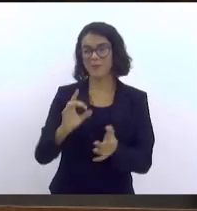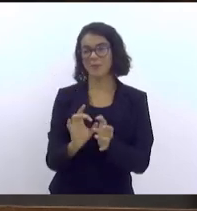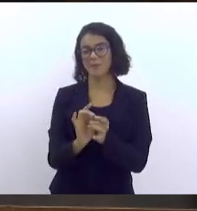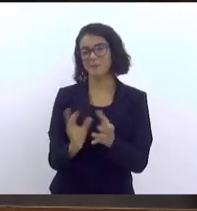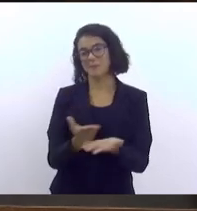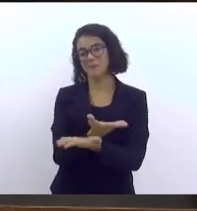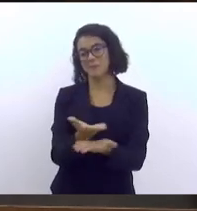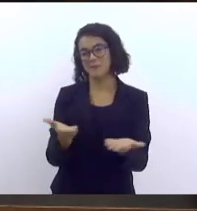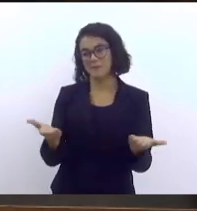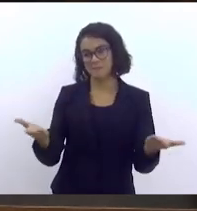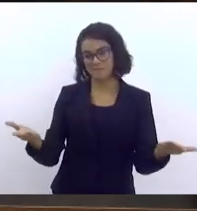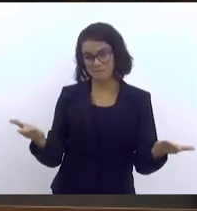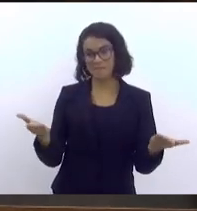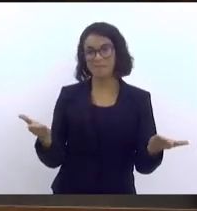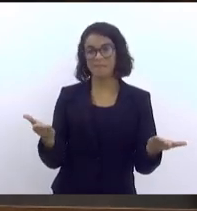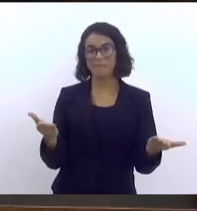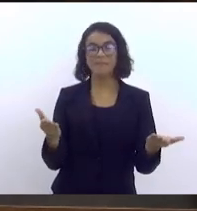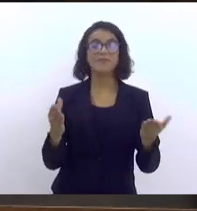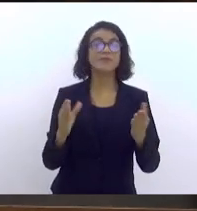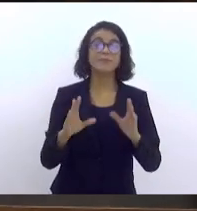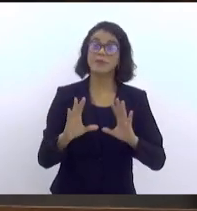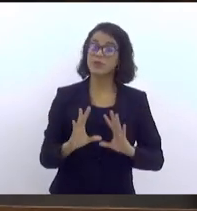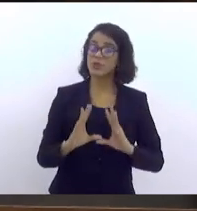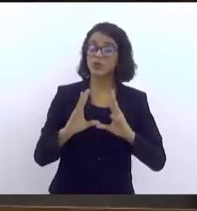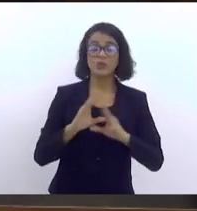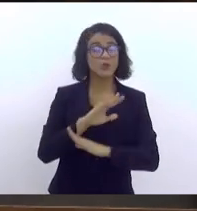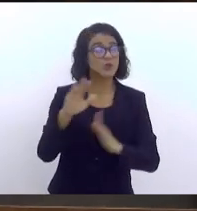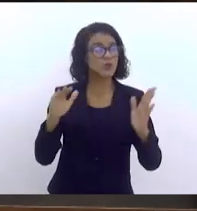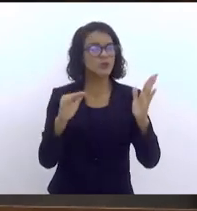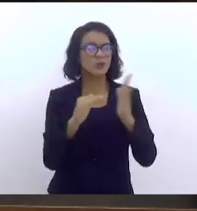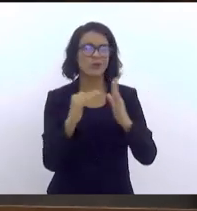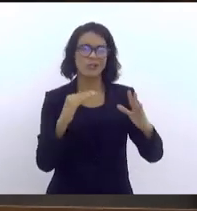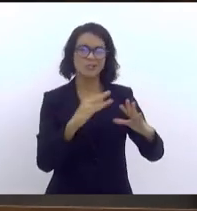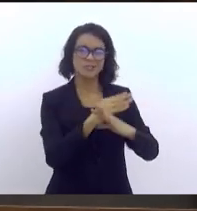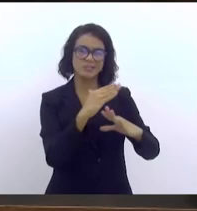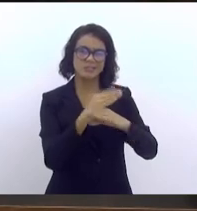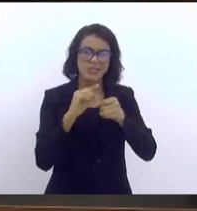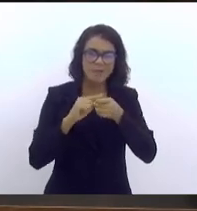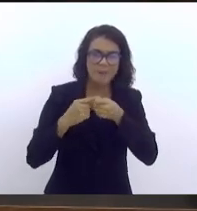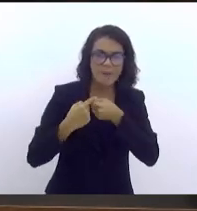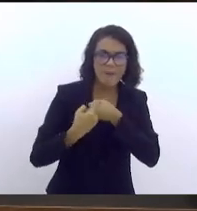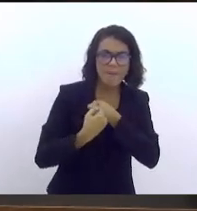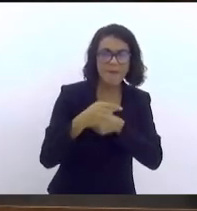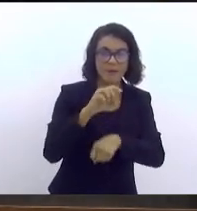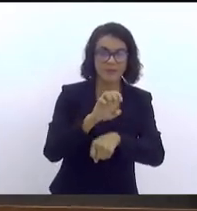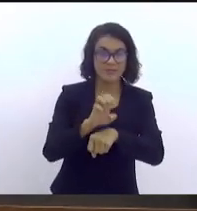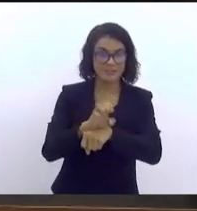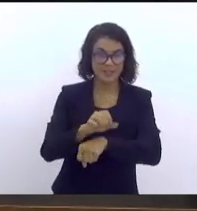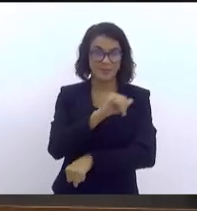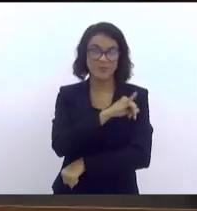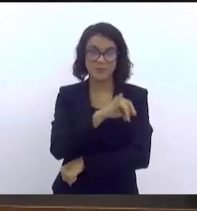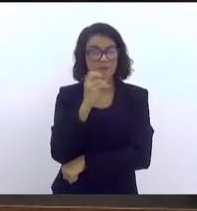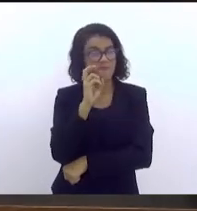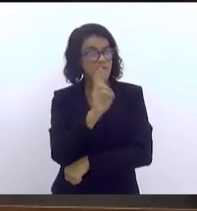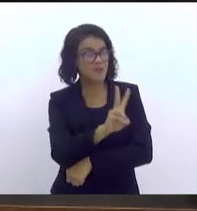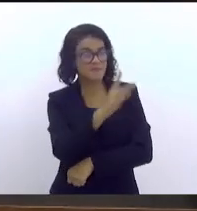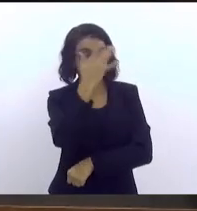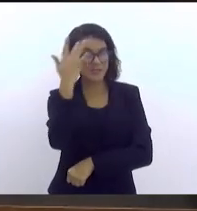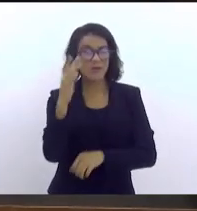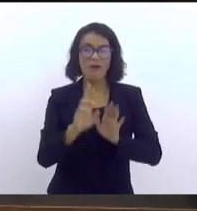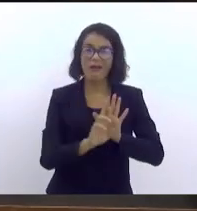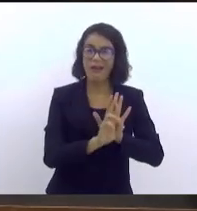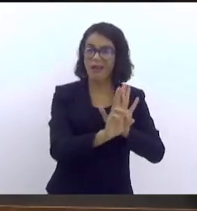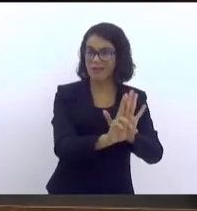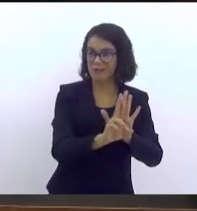vocês de todas as cidades do Estado do Rio de Janeiro tem aqui pessoas representando vários